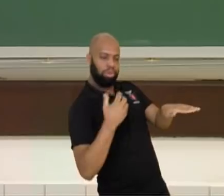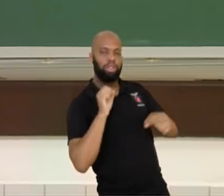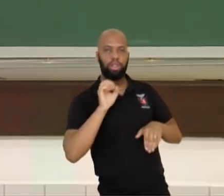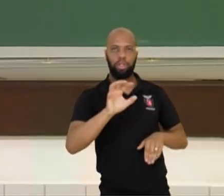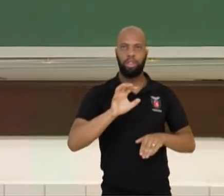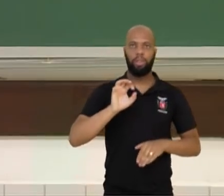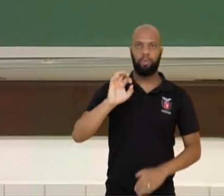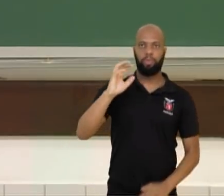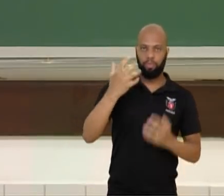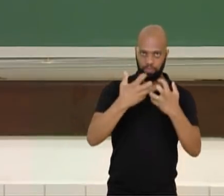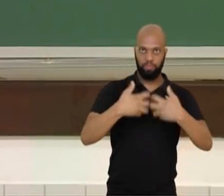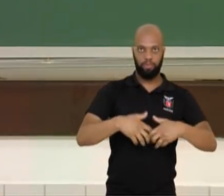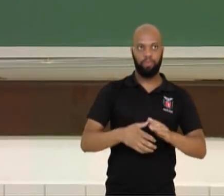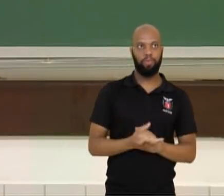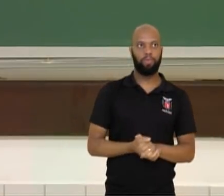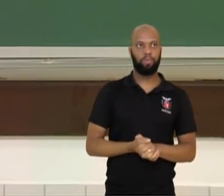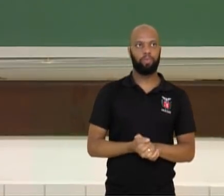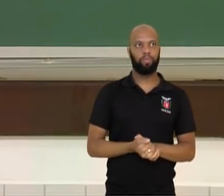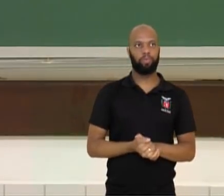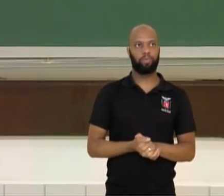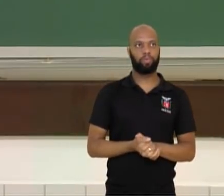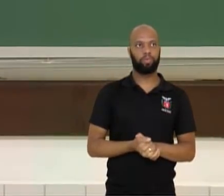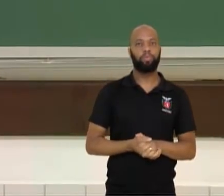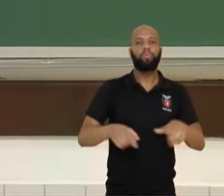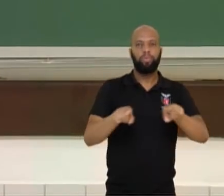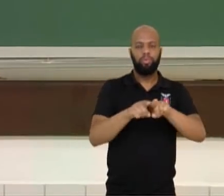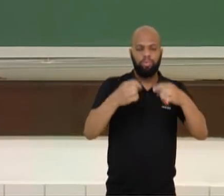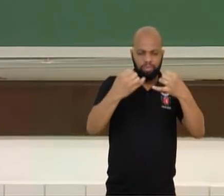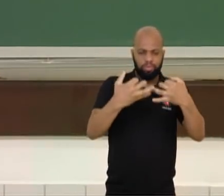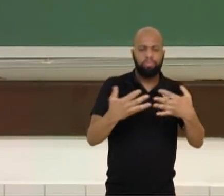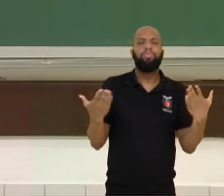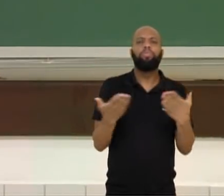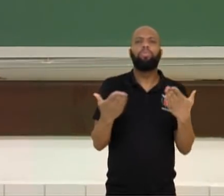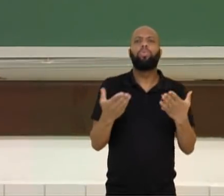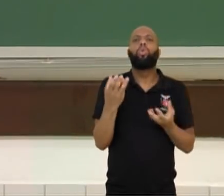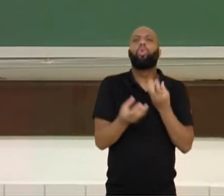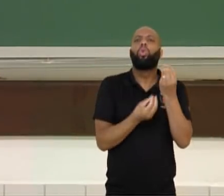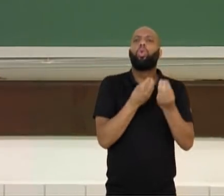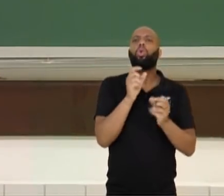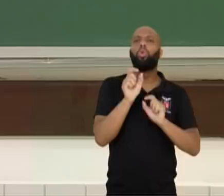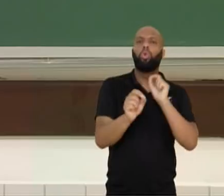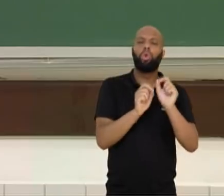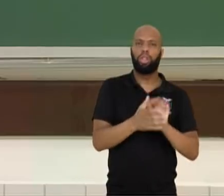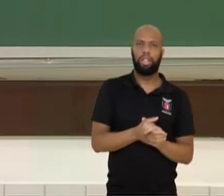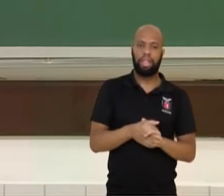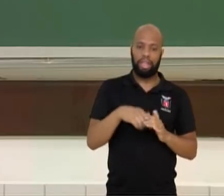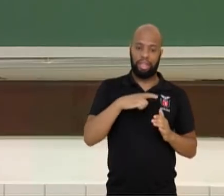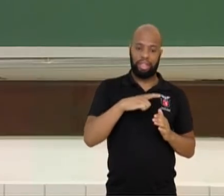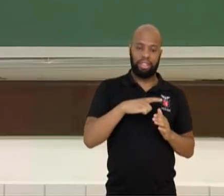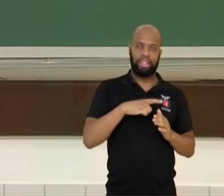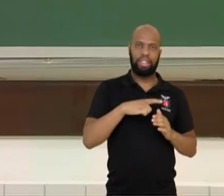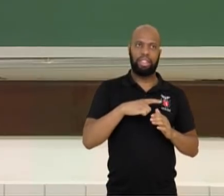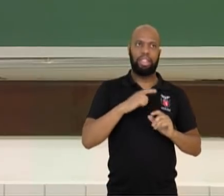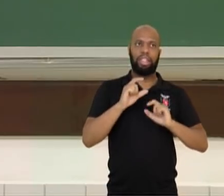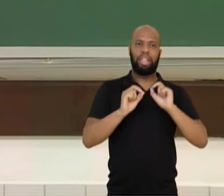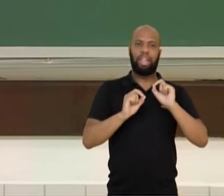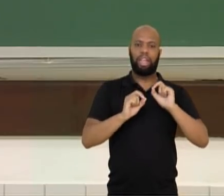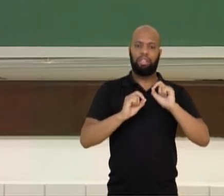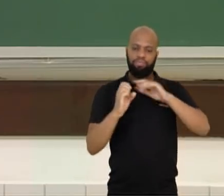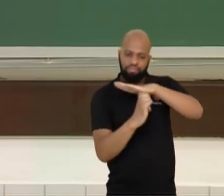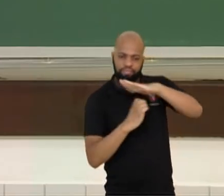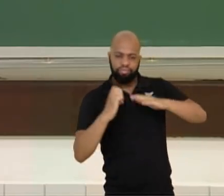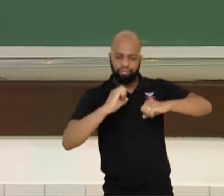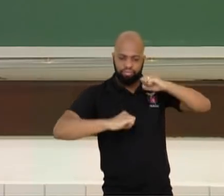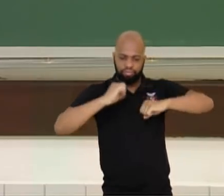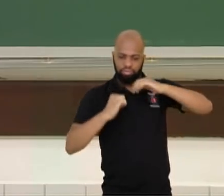já tinha visto na outra aula, tá? Vamos explicar agora um pouco sobre as termoelétricas, tá? Então,